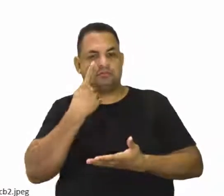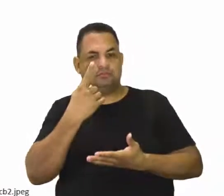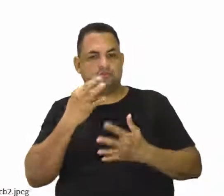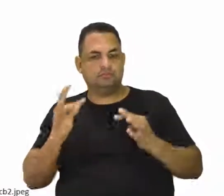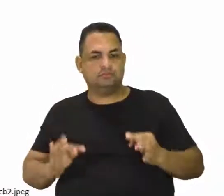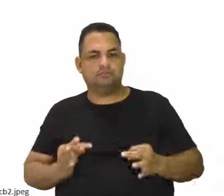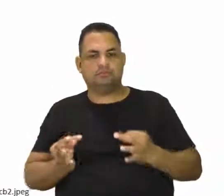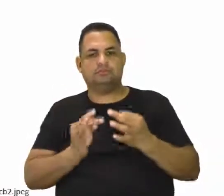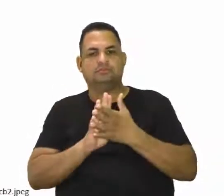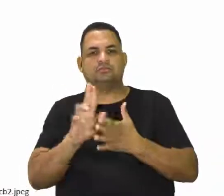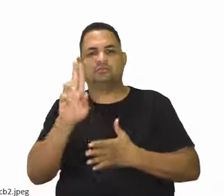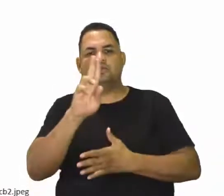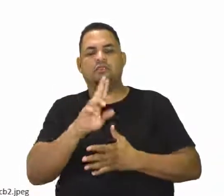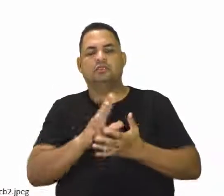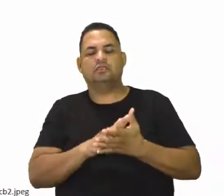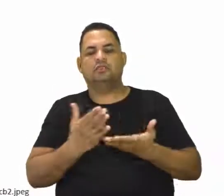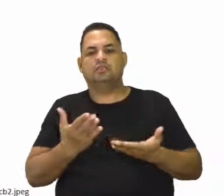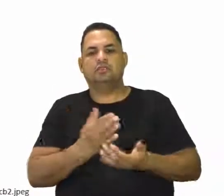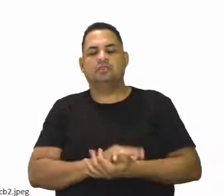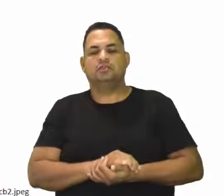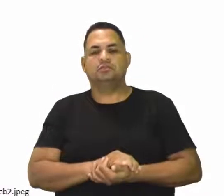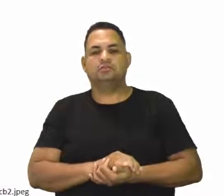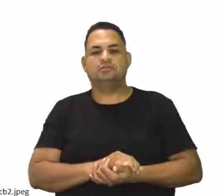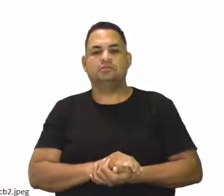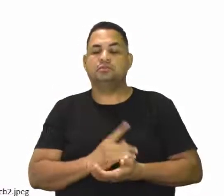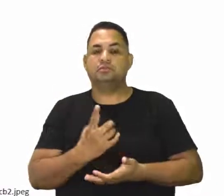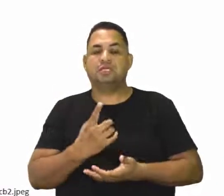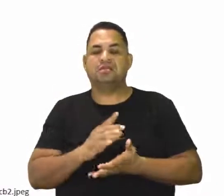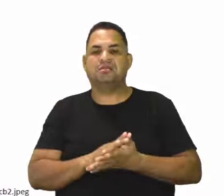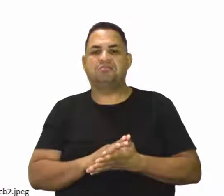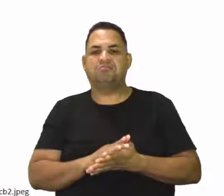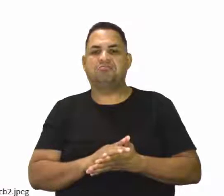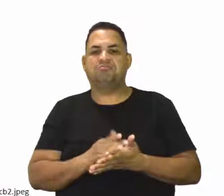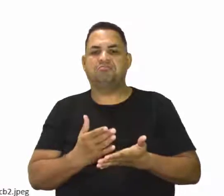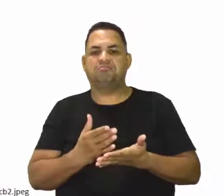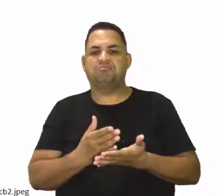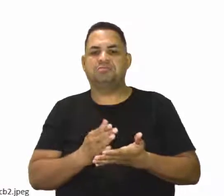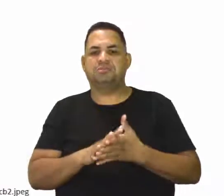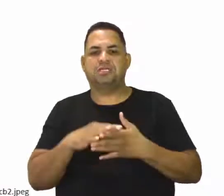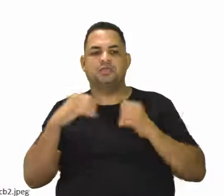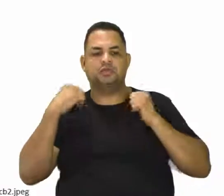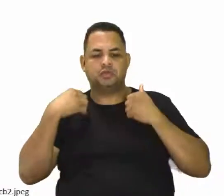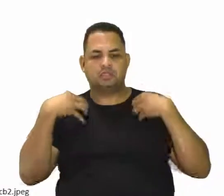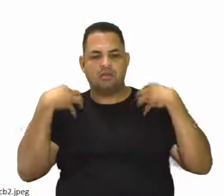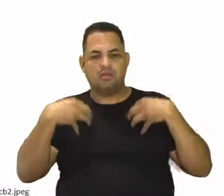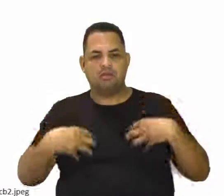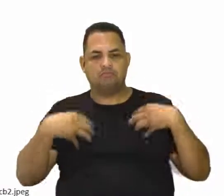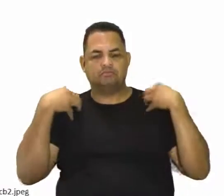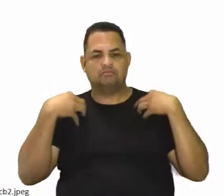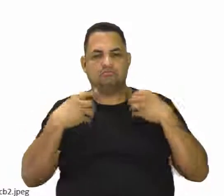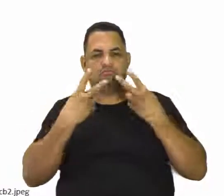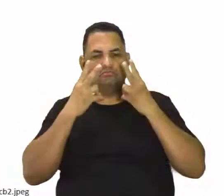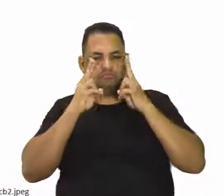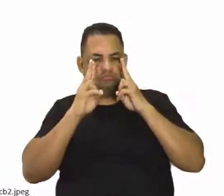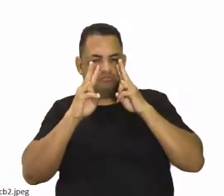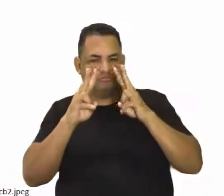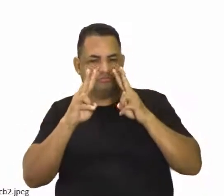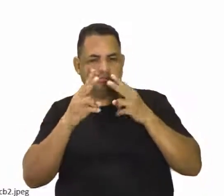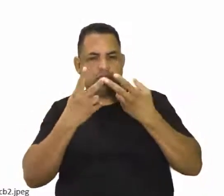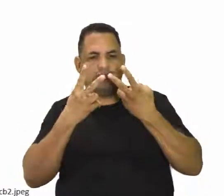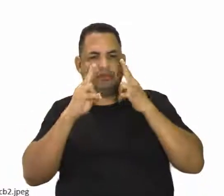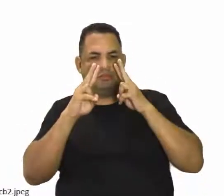usada nesse armamento e sem contar tudo isso que os caras estão carregando aqui ó visão